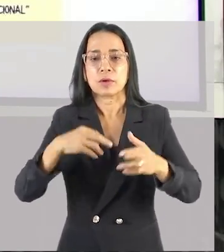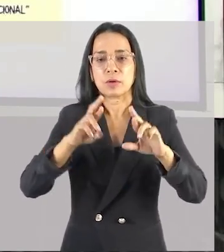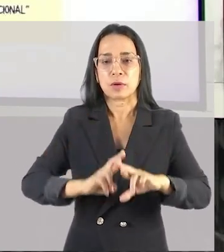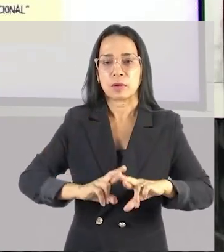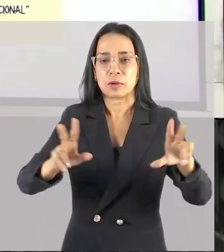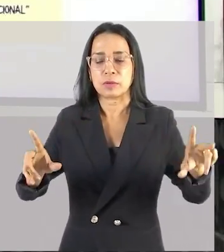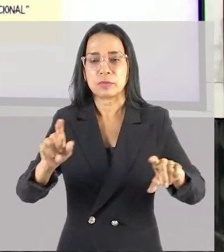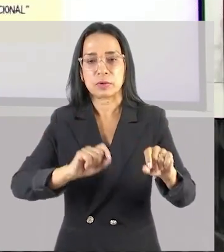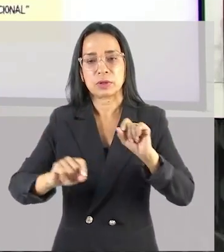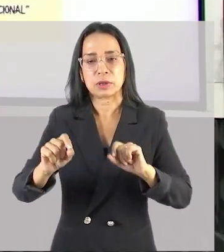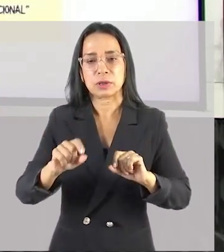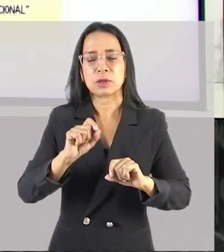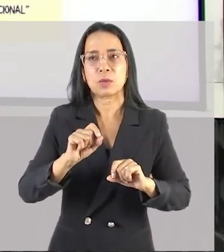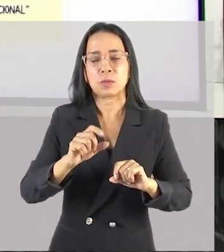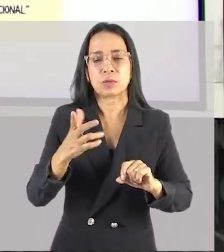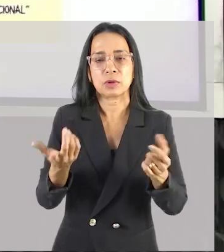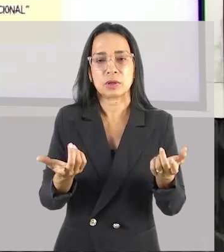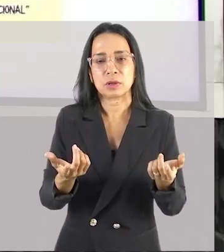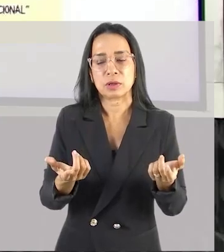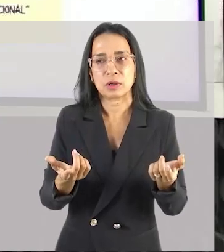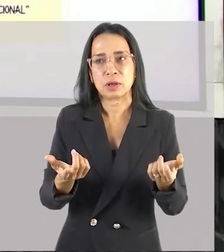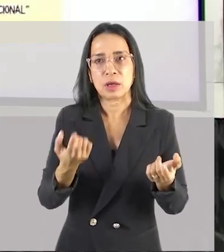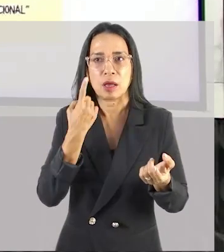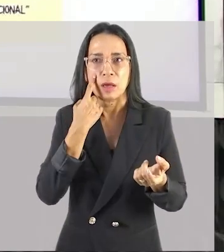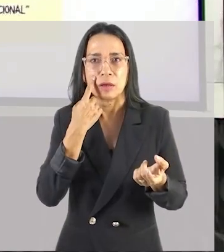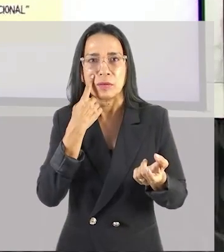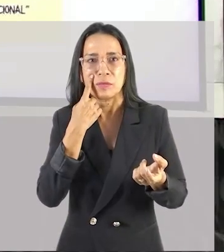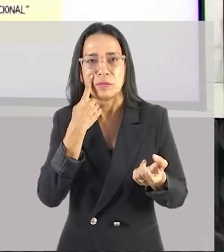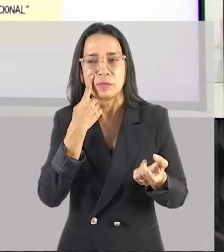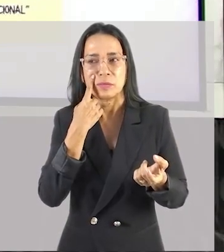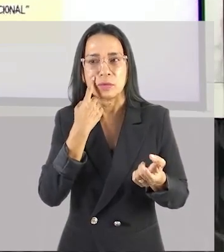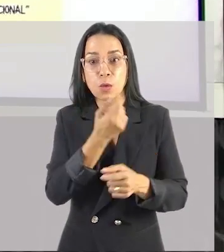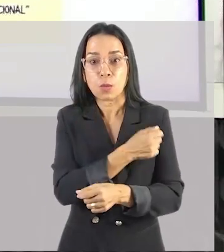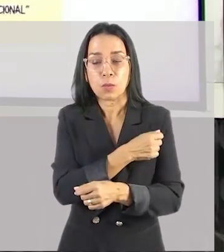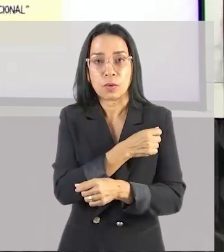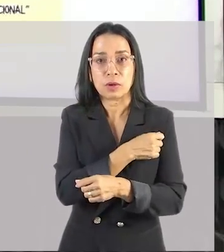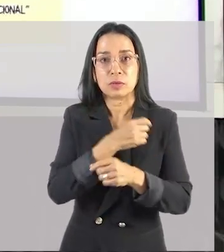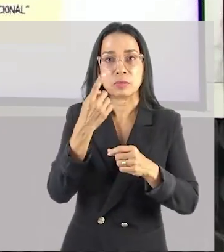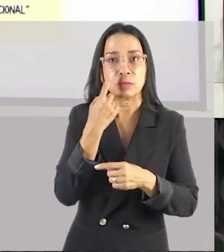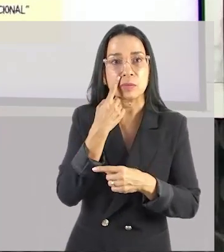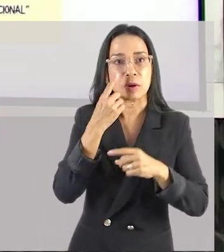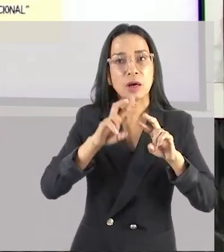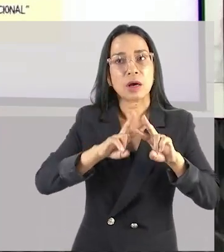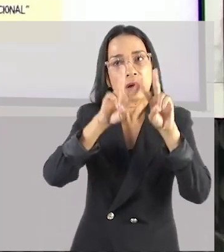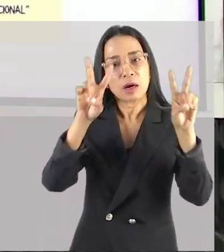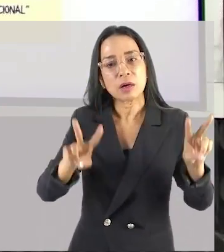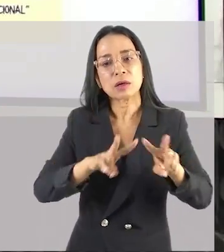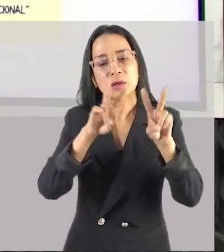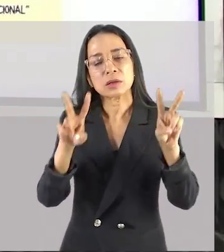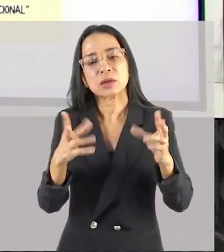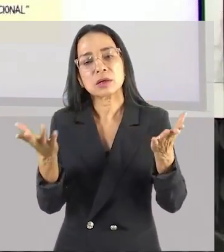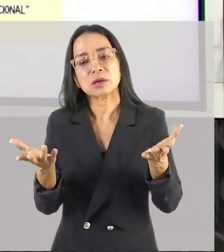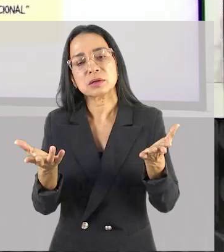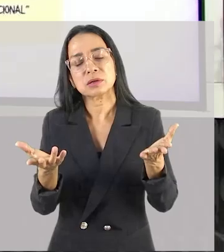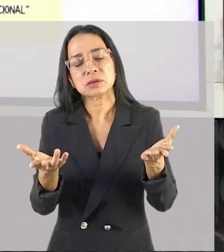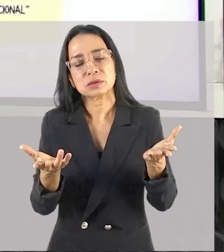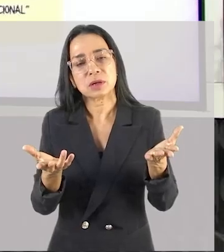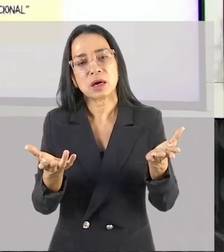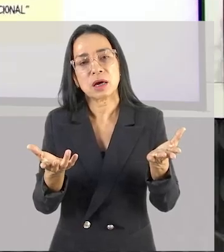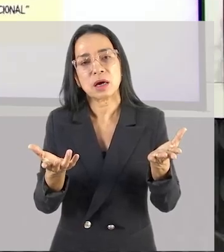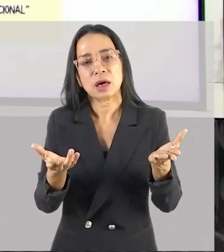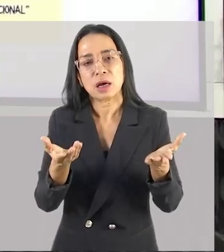esse aluno a analisar sobre as diferentes pessoas, grupos, em que você precisa viver sem ser